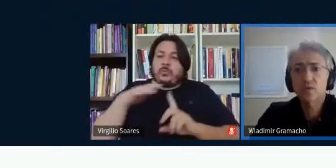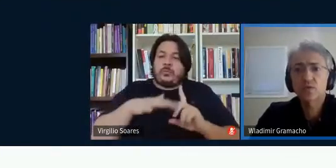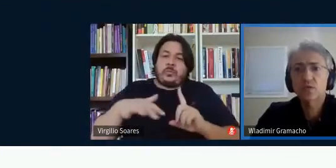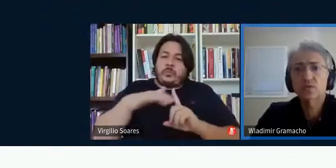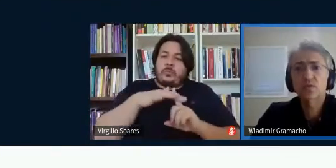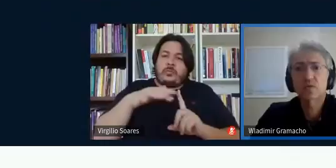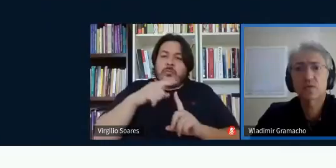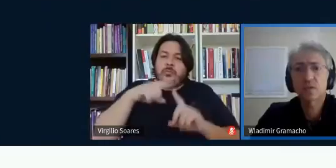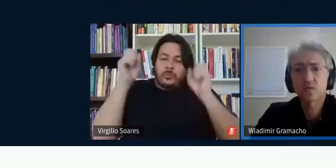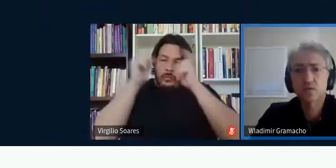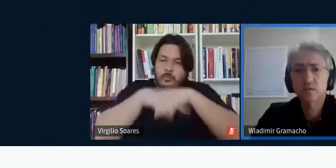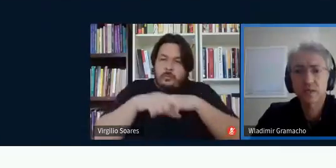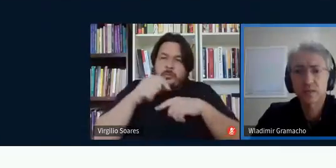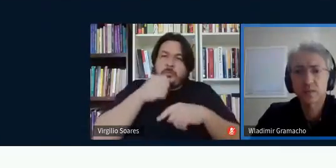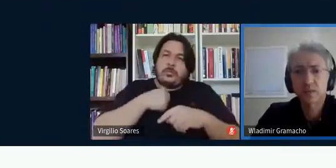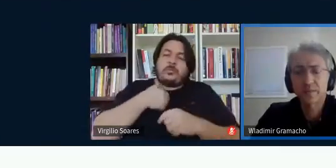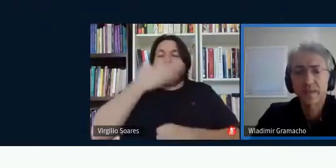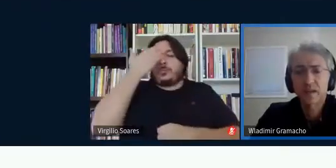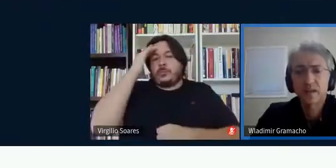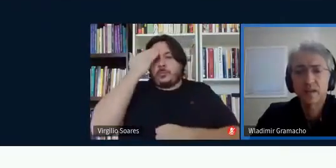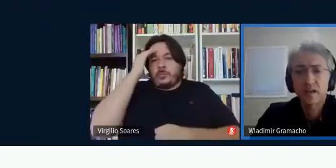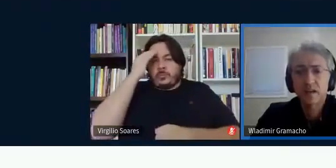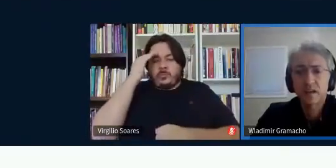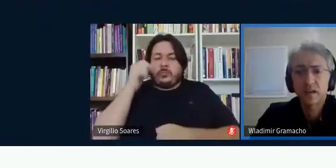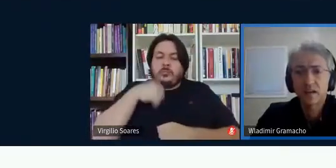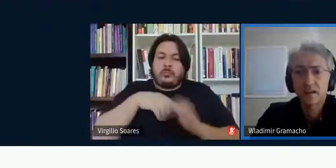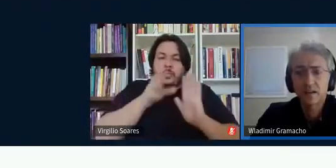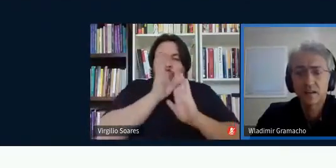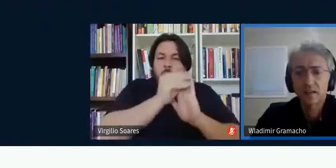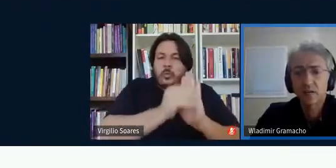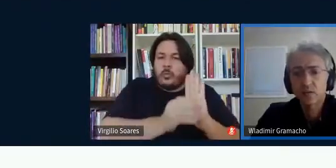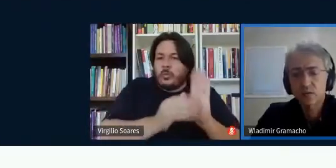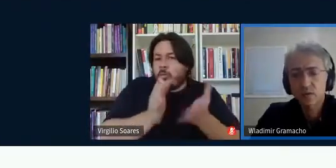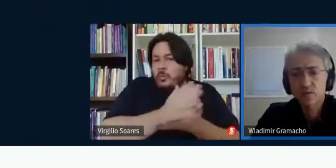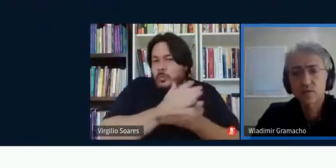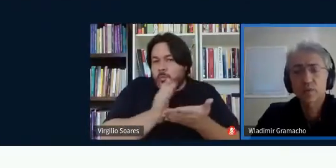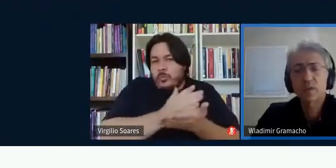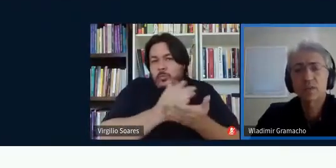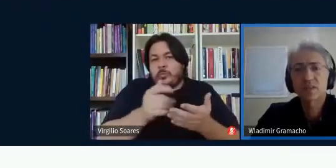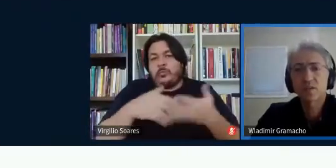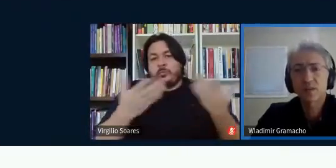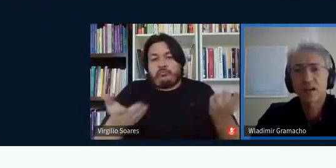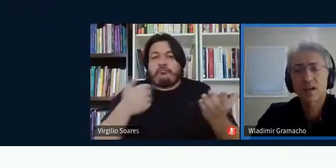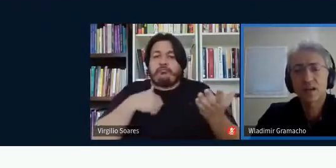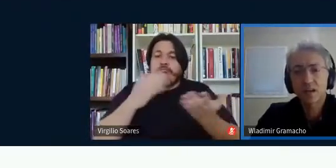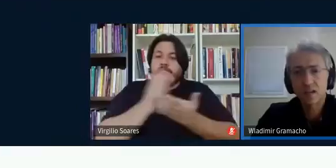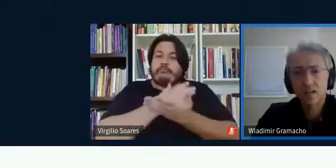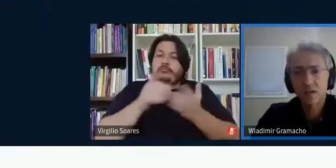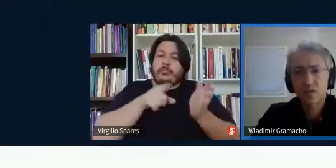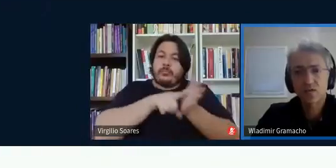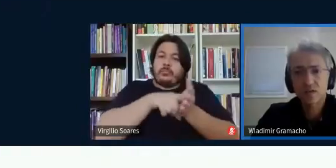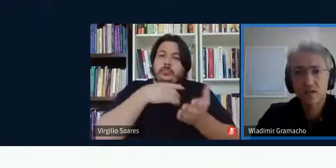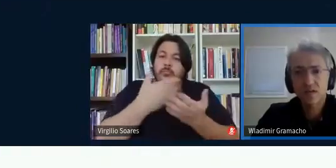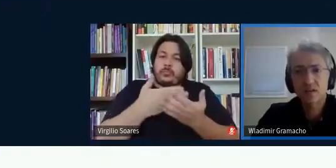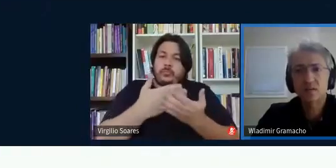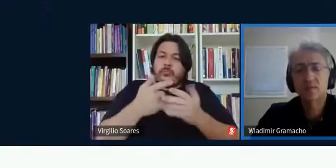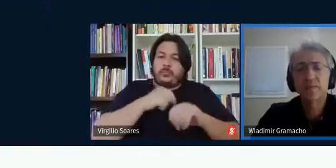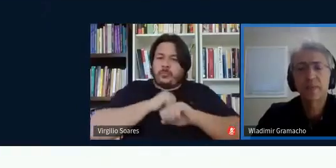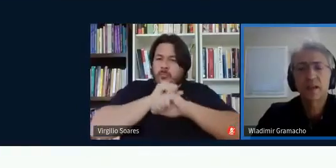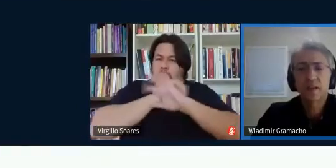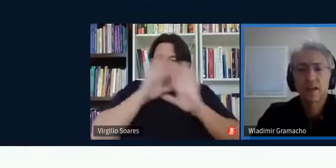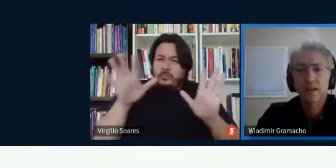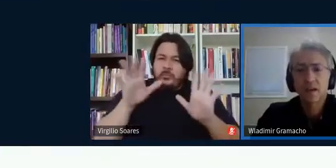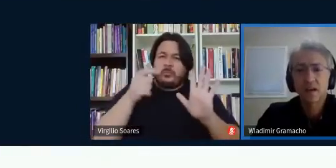dificuldade de compreensão de alguns mesmo, né? Então, alguns estudos chamam a atenção para a clareza,